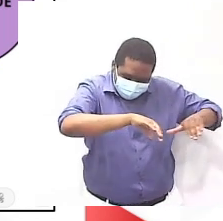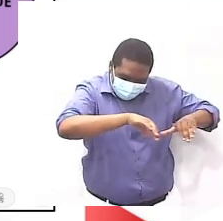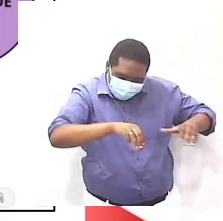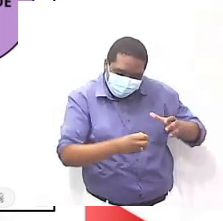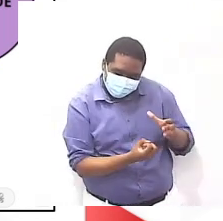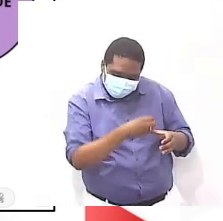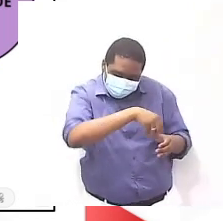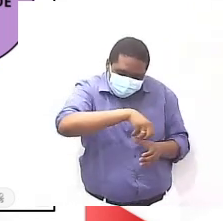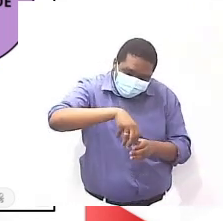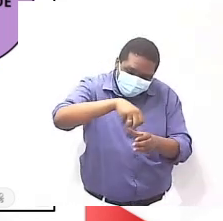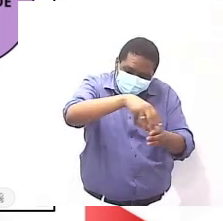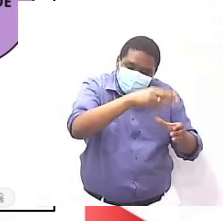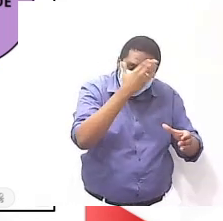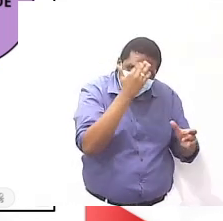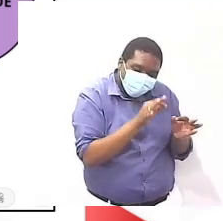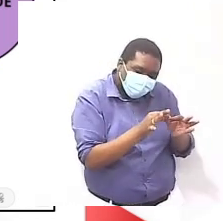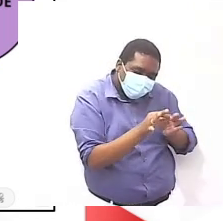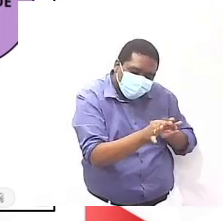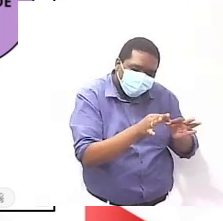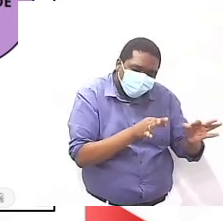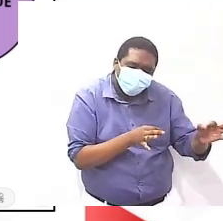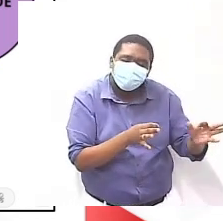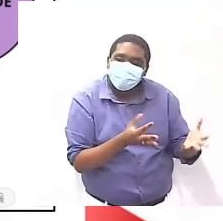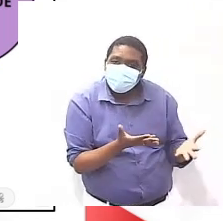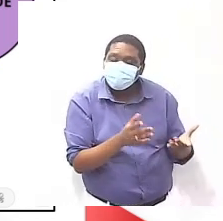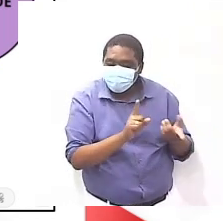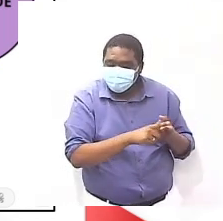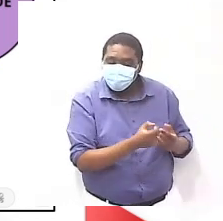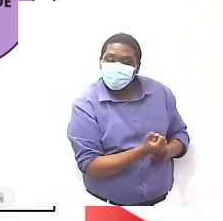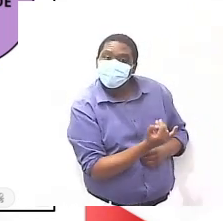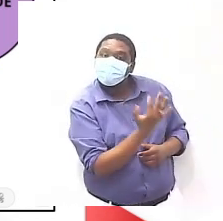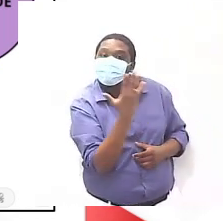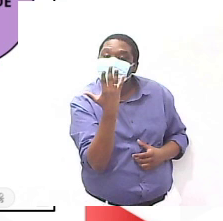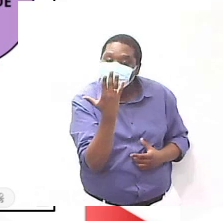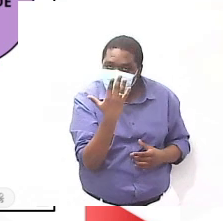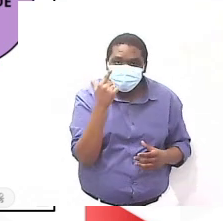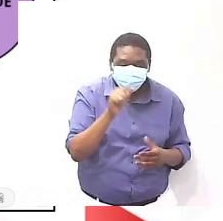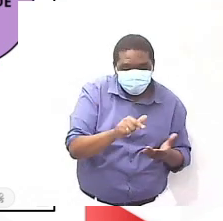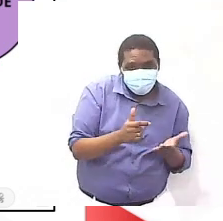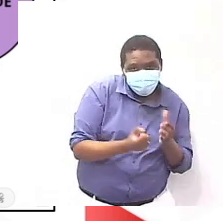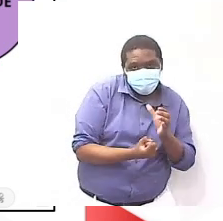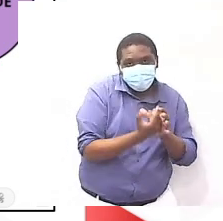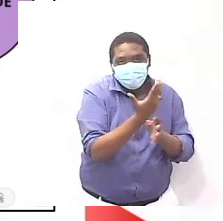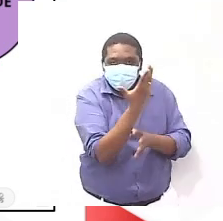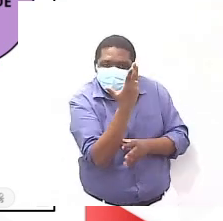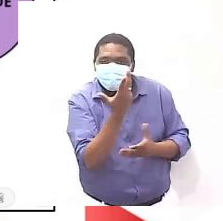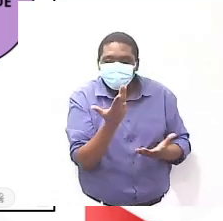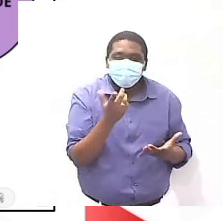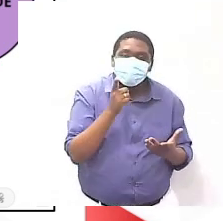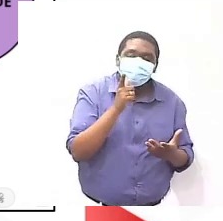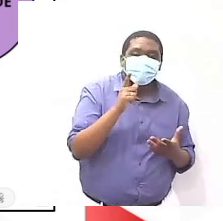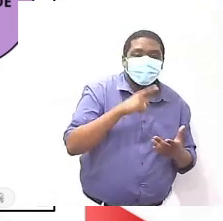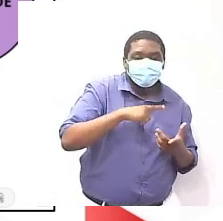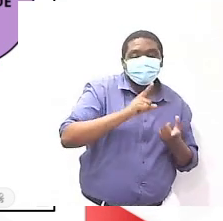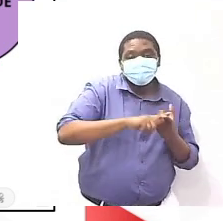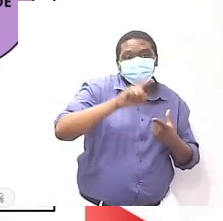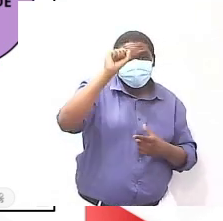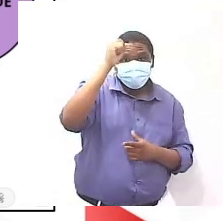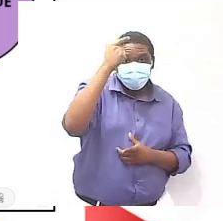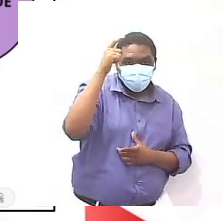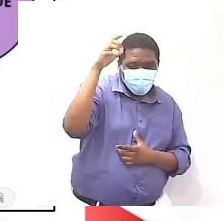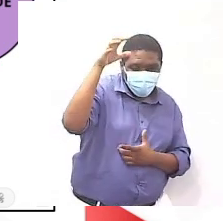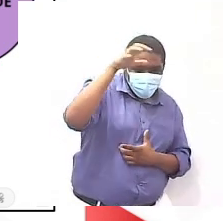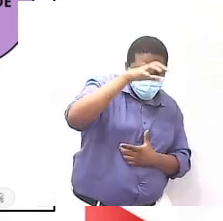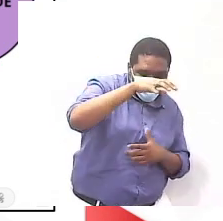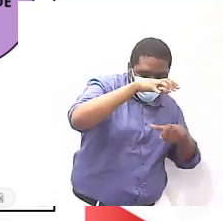falando de medição de comprimentos, em função da quantidade da produção, relógio do sol, para eu entender na hora